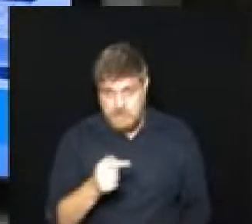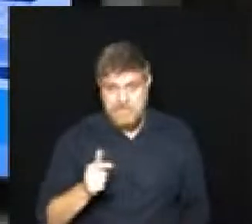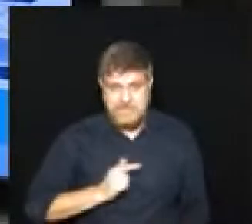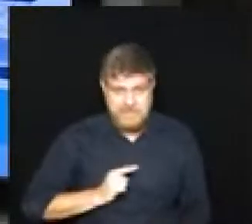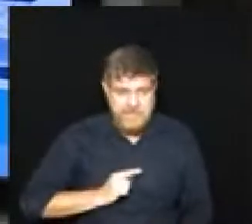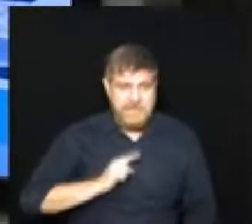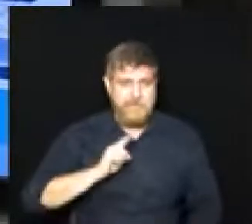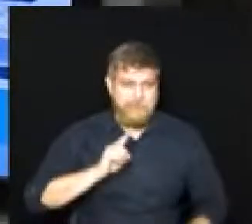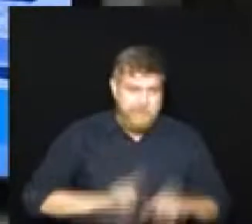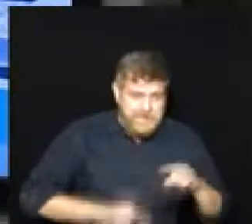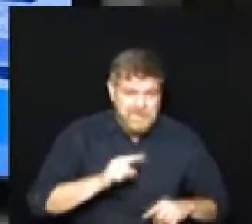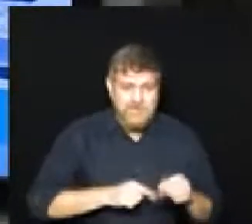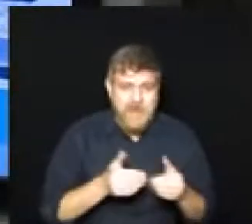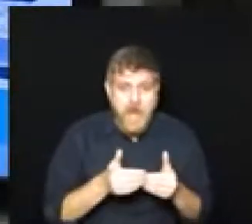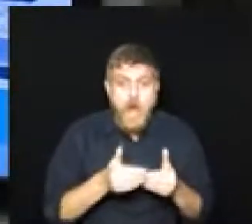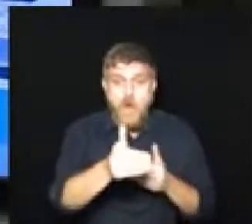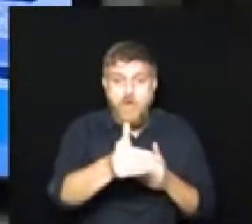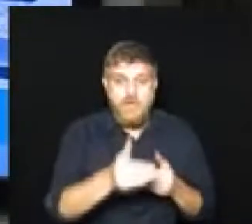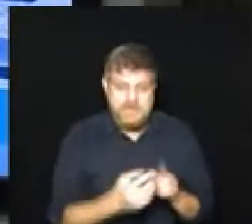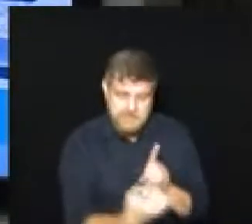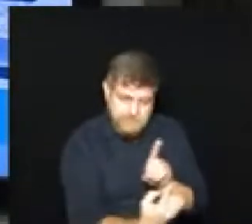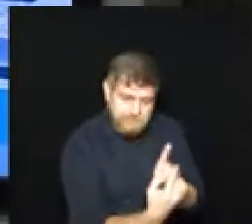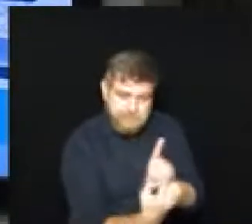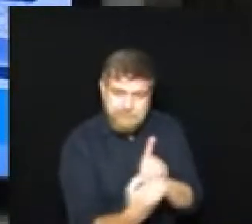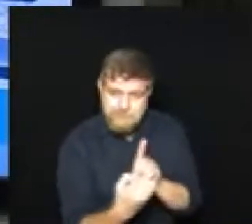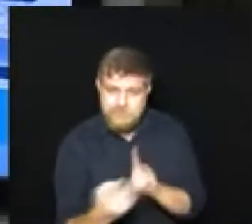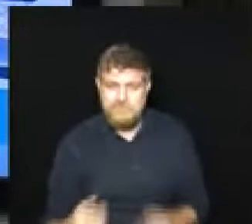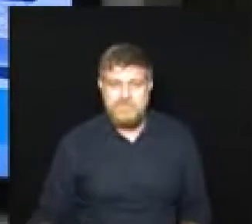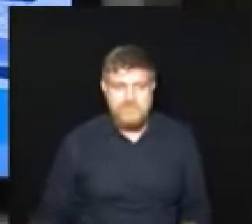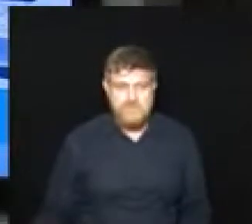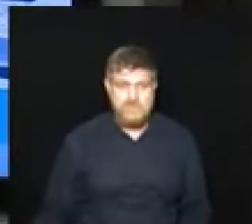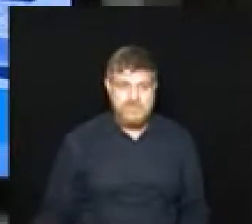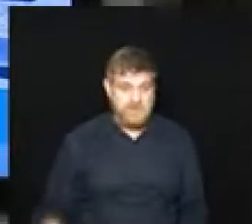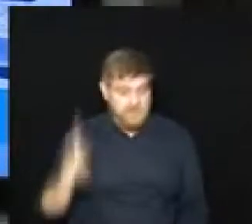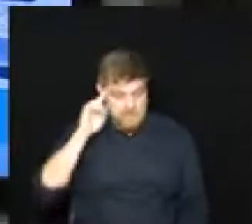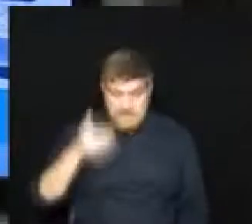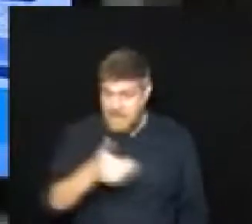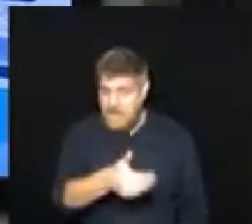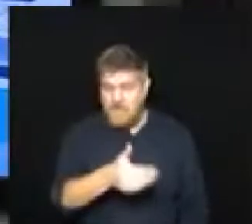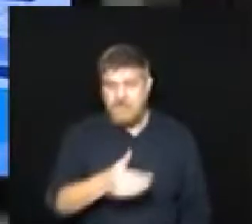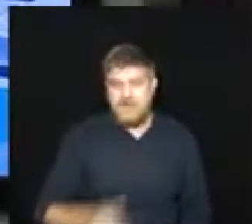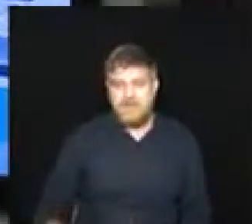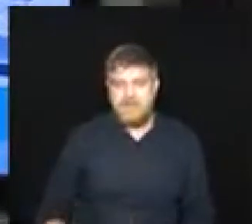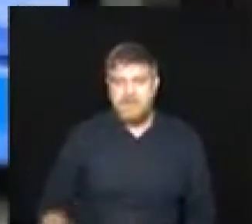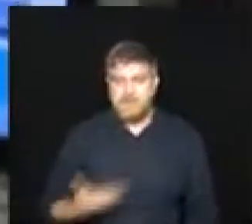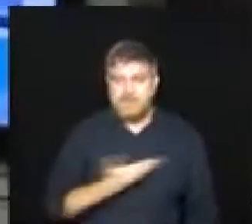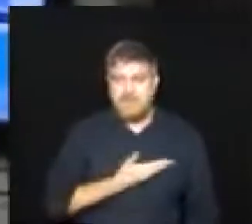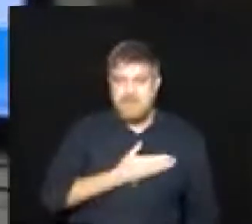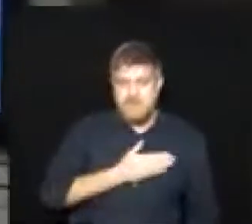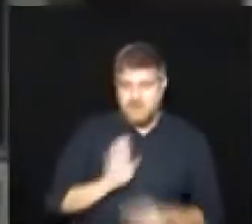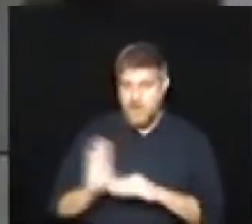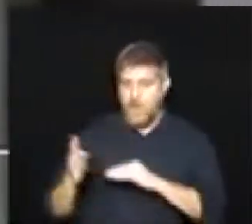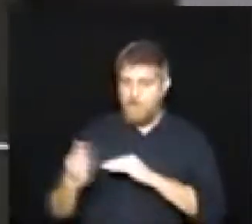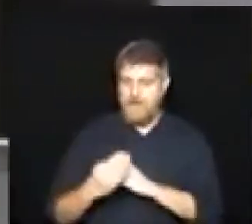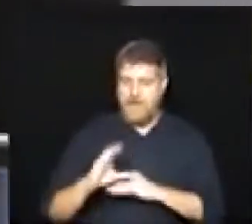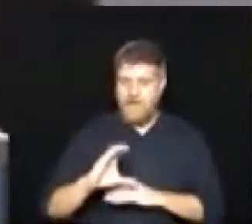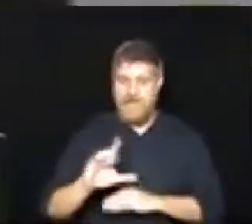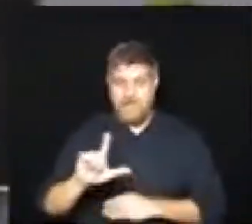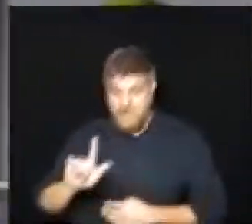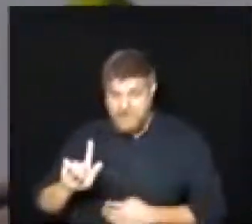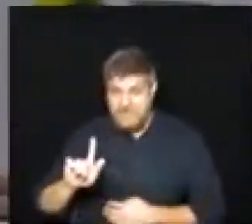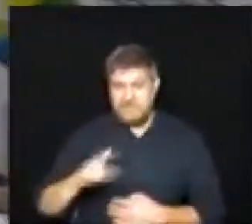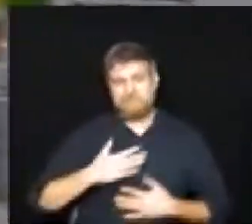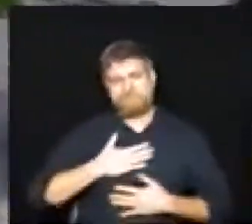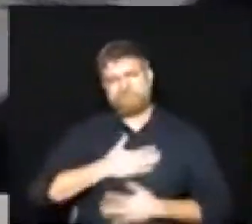levando as. E nós vamos começar o atendimento à população aí nos próximos dias. Então, meus amigos do Campo Grande, uma grata